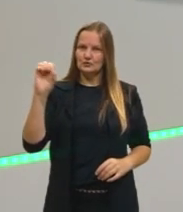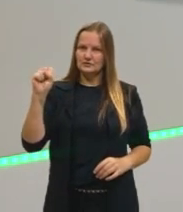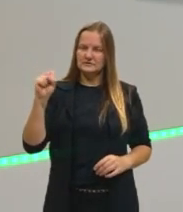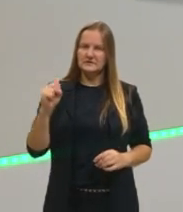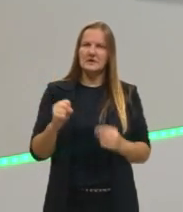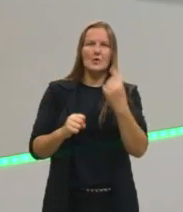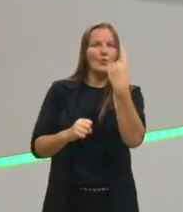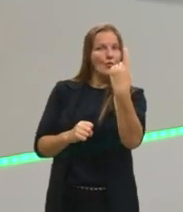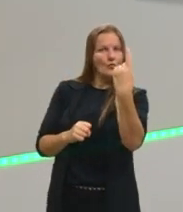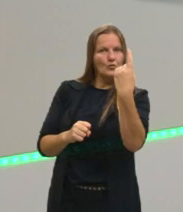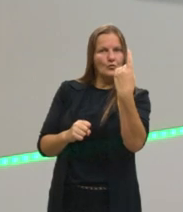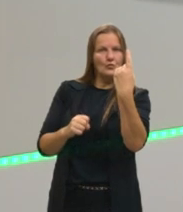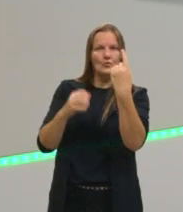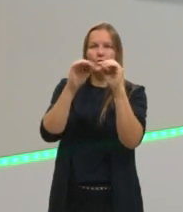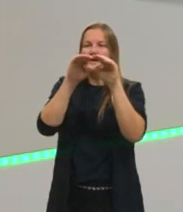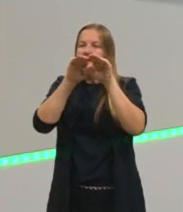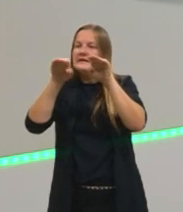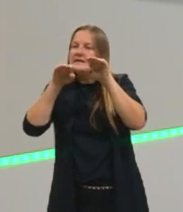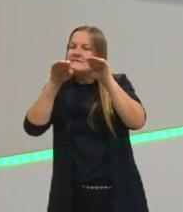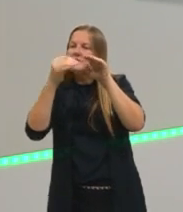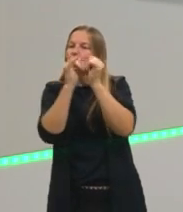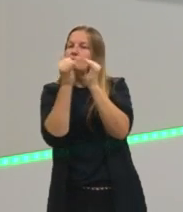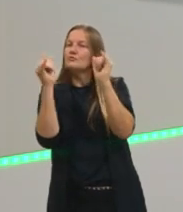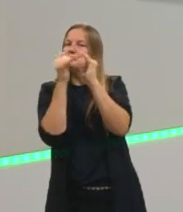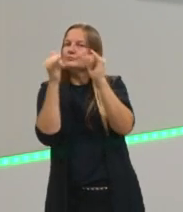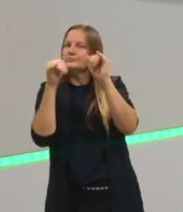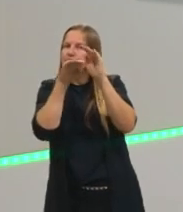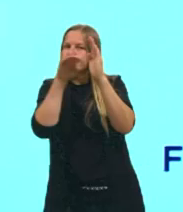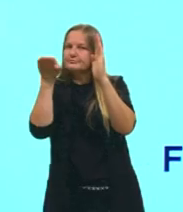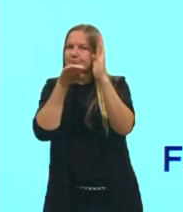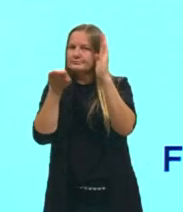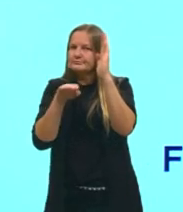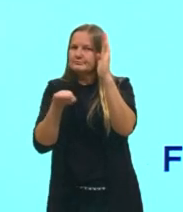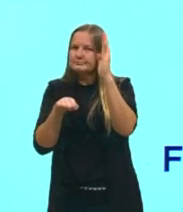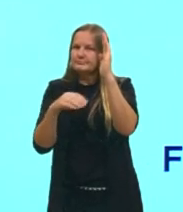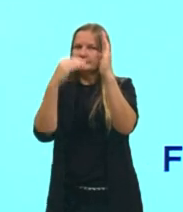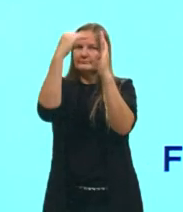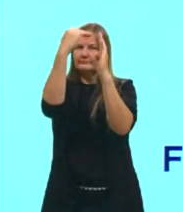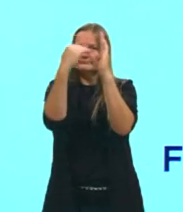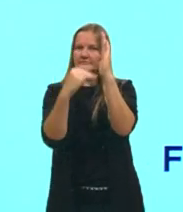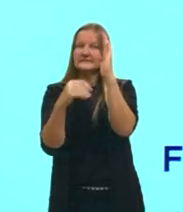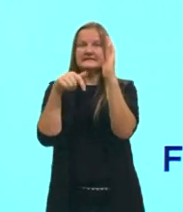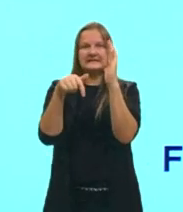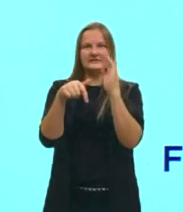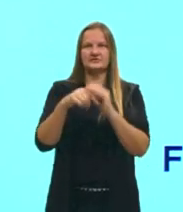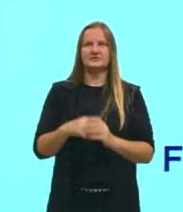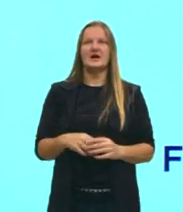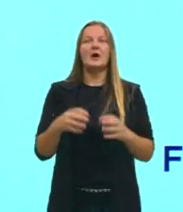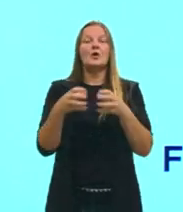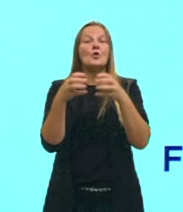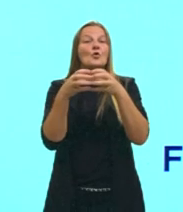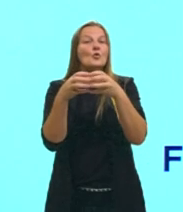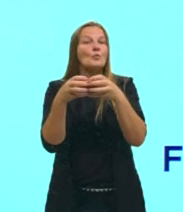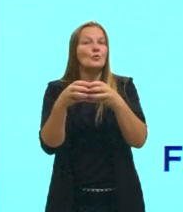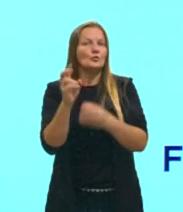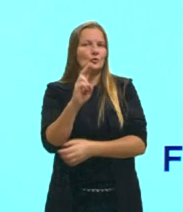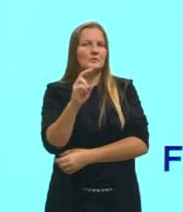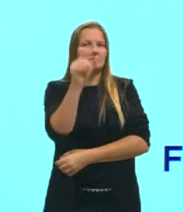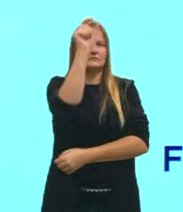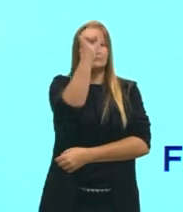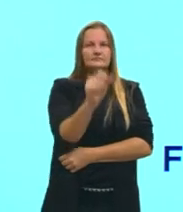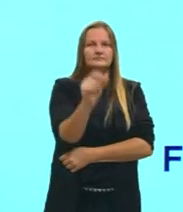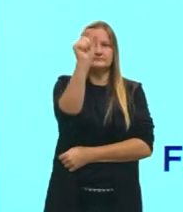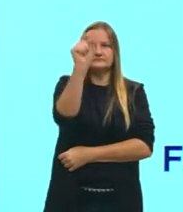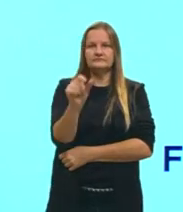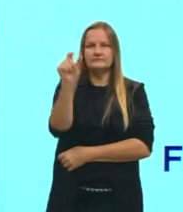período representa um nível de energia certo já os grupos ou as famílias elas